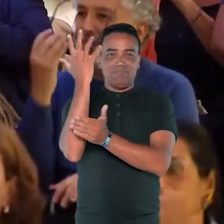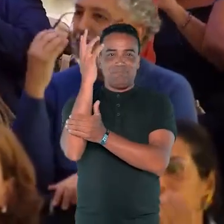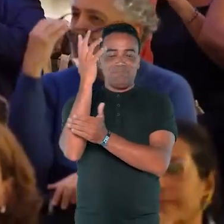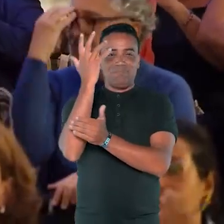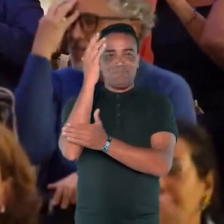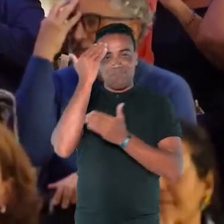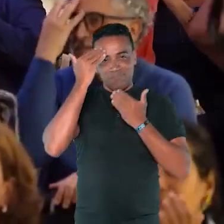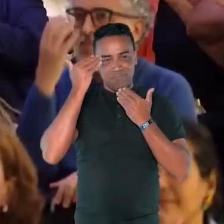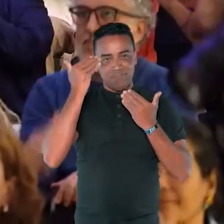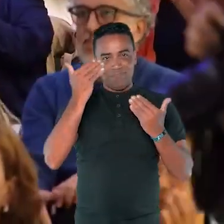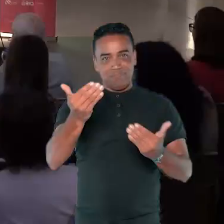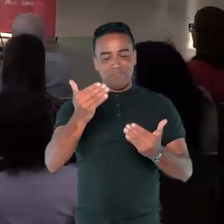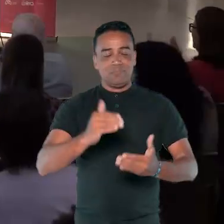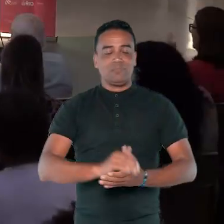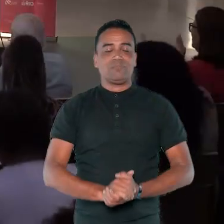Obrigada.